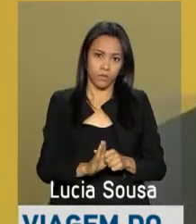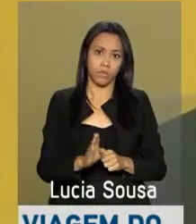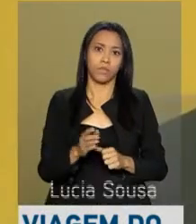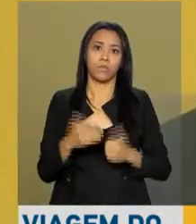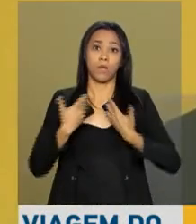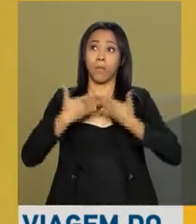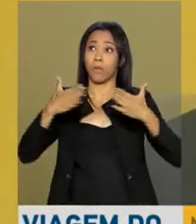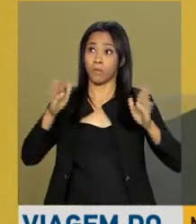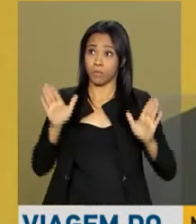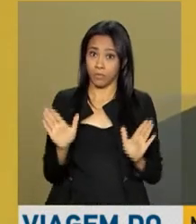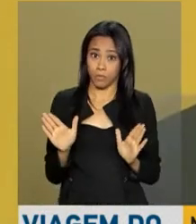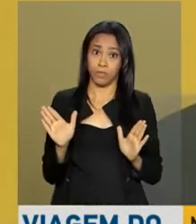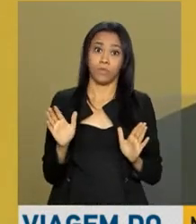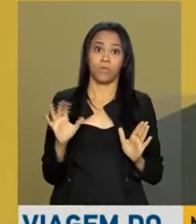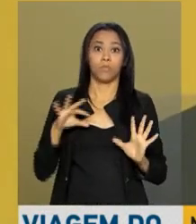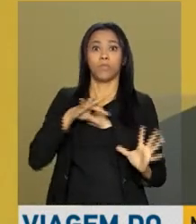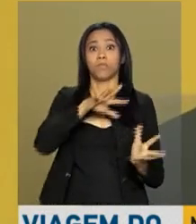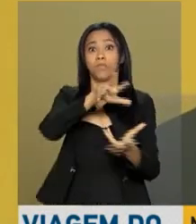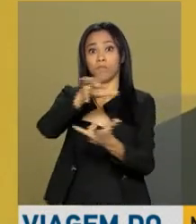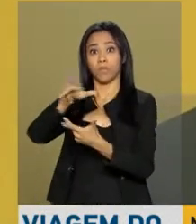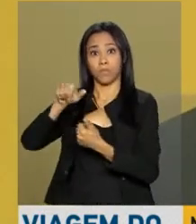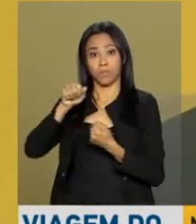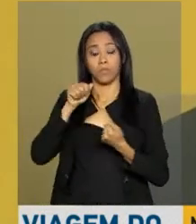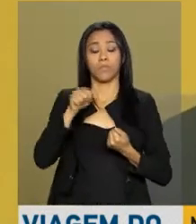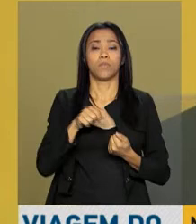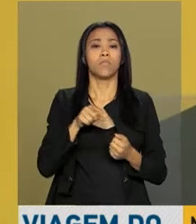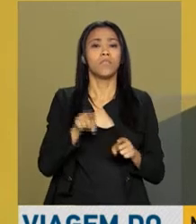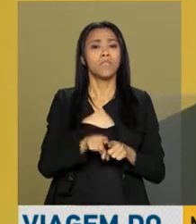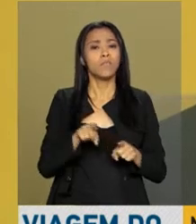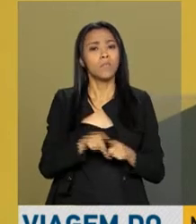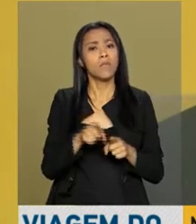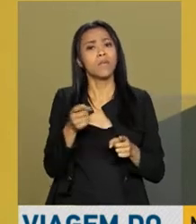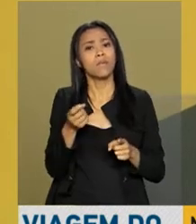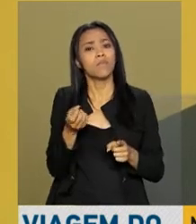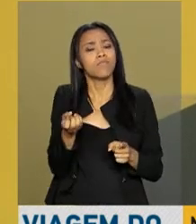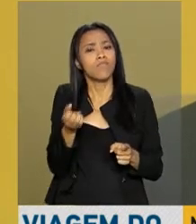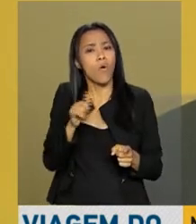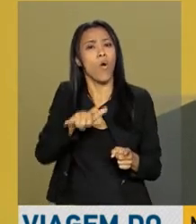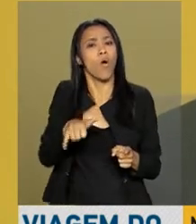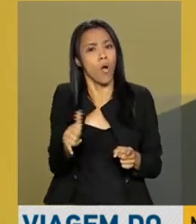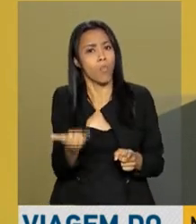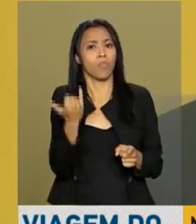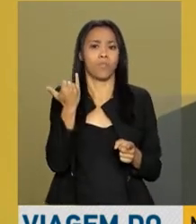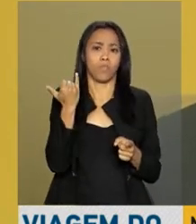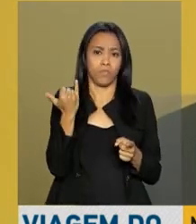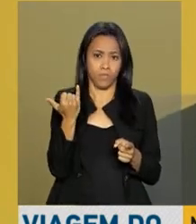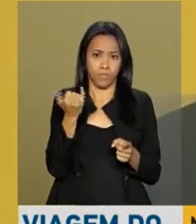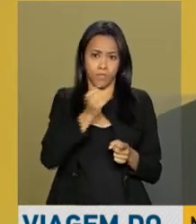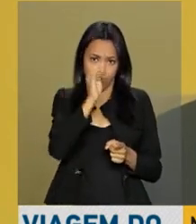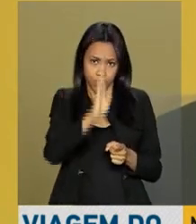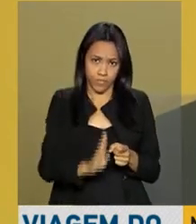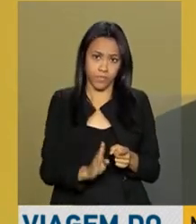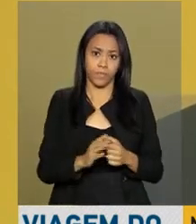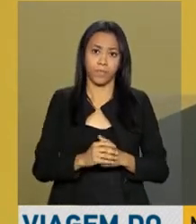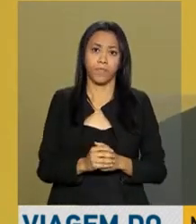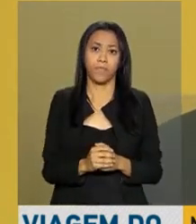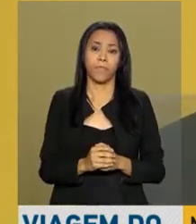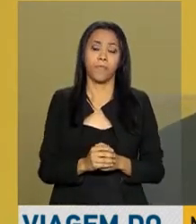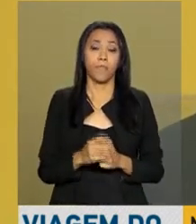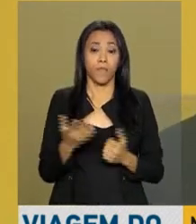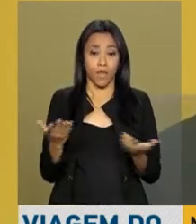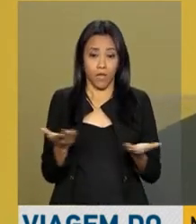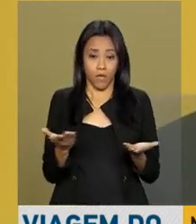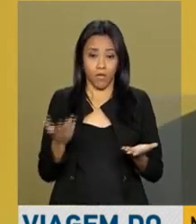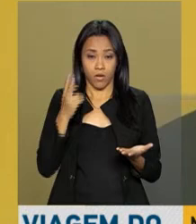ao mundo e de renovadas oportunidades de alguma forma olhando